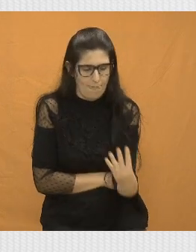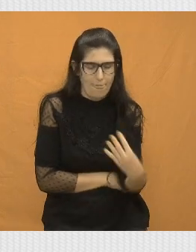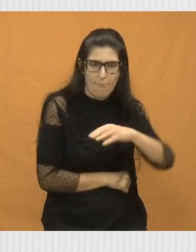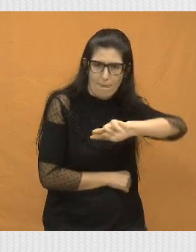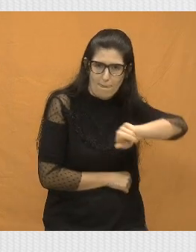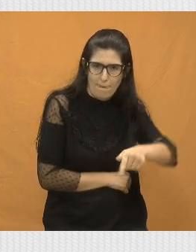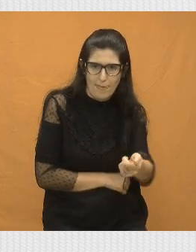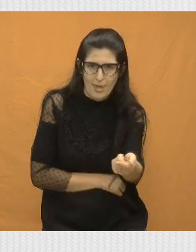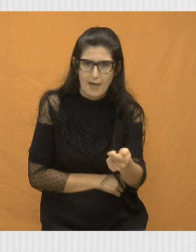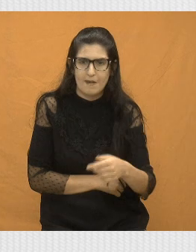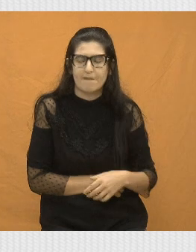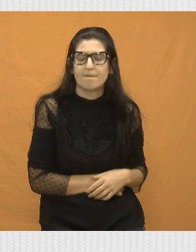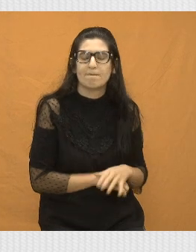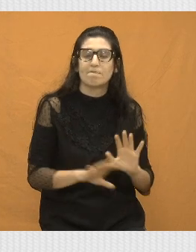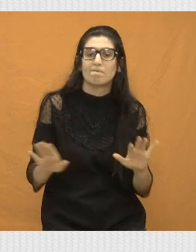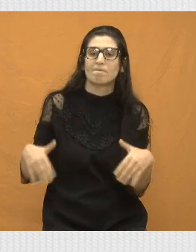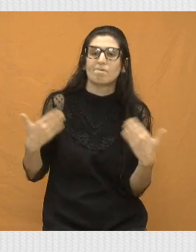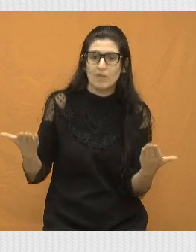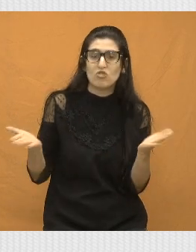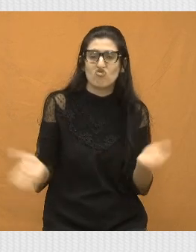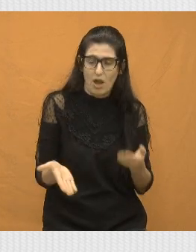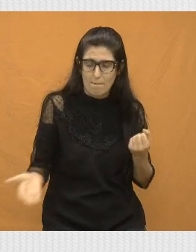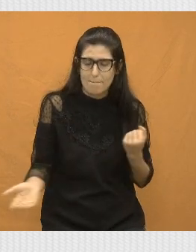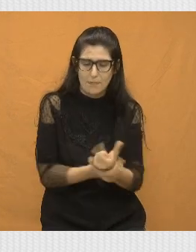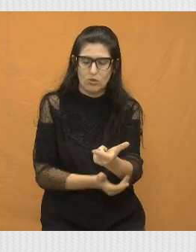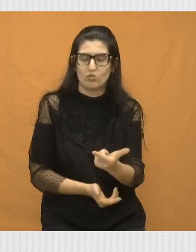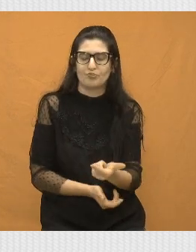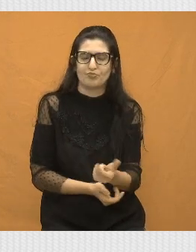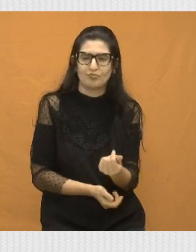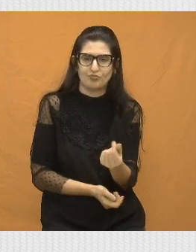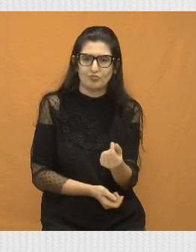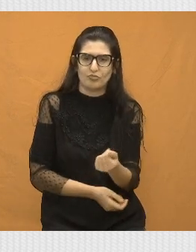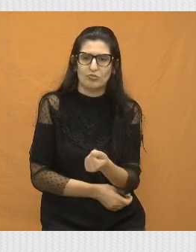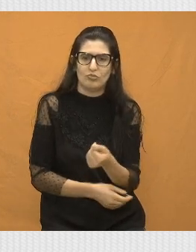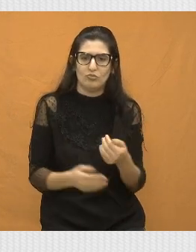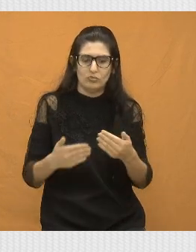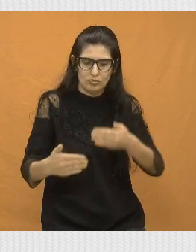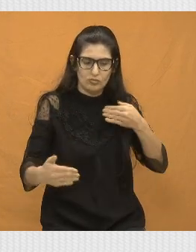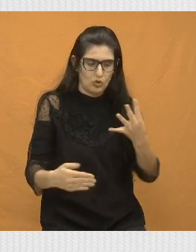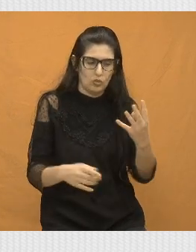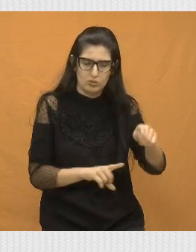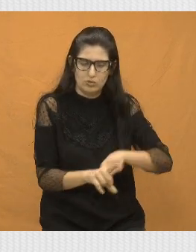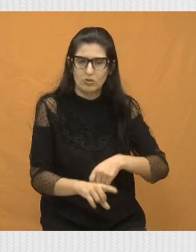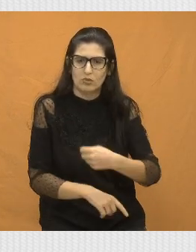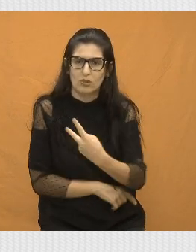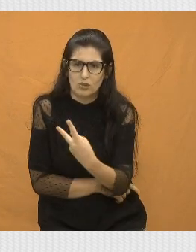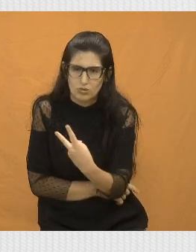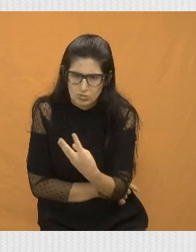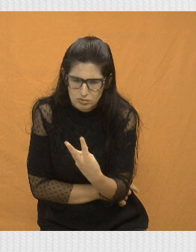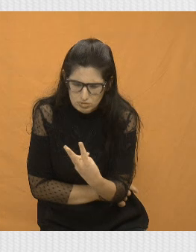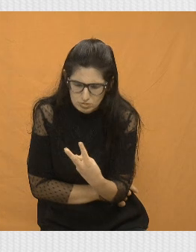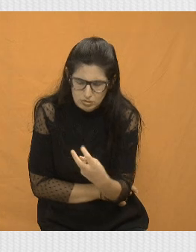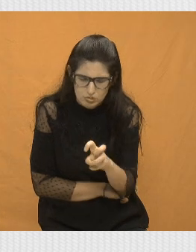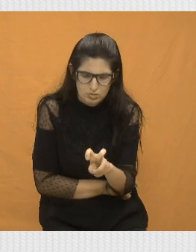861.104.000, na qual foi liquidado no primeiro quadrimestre em